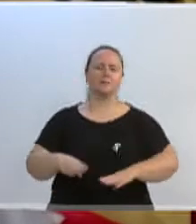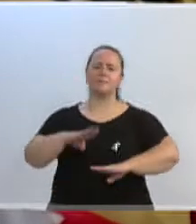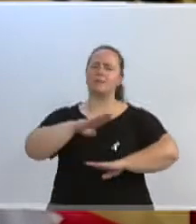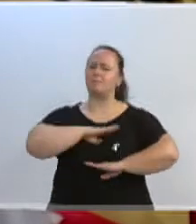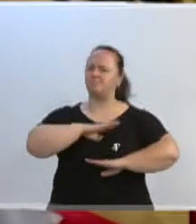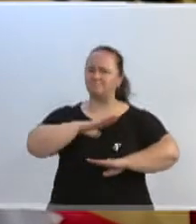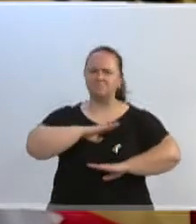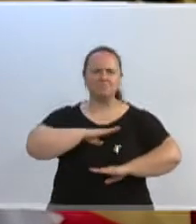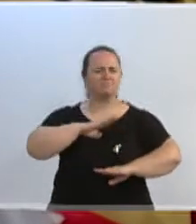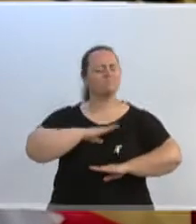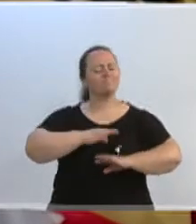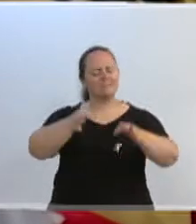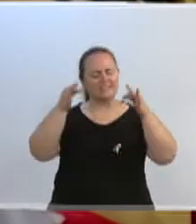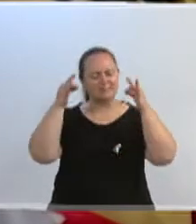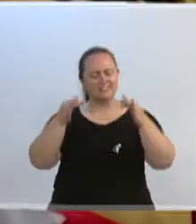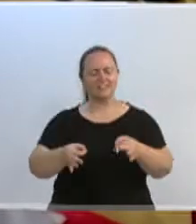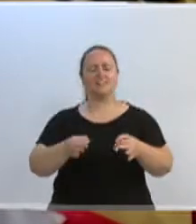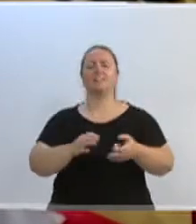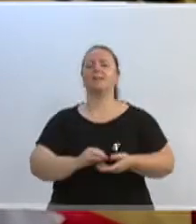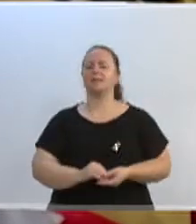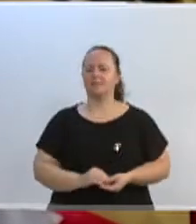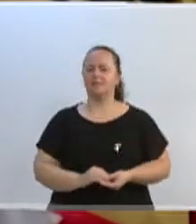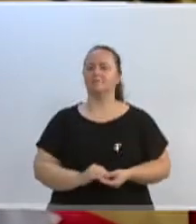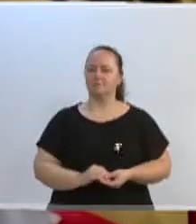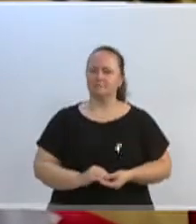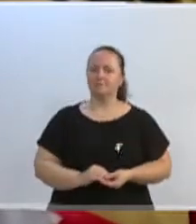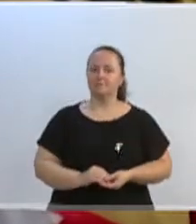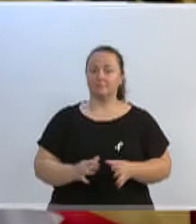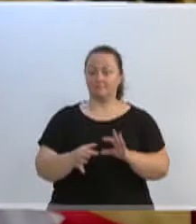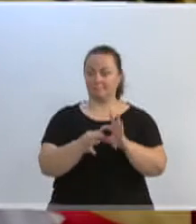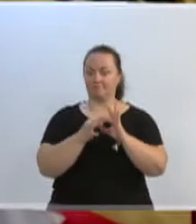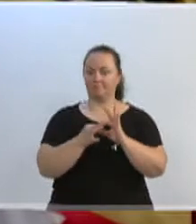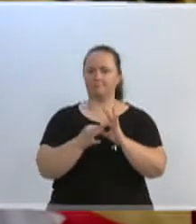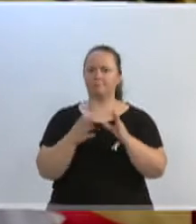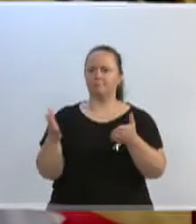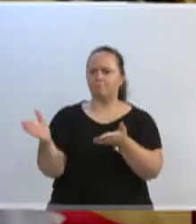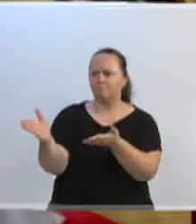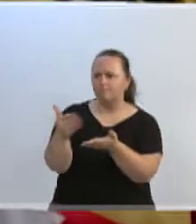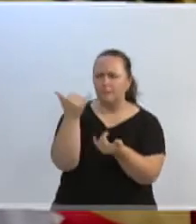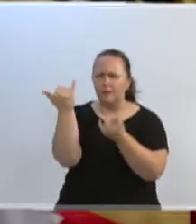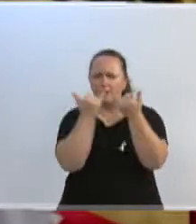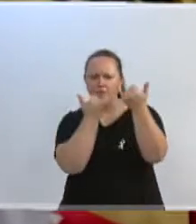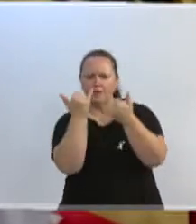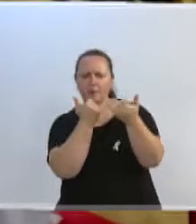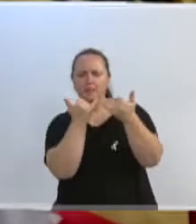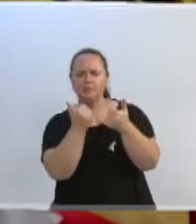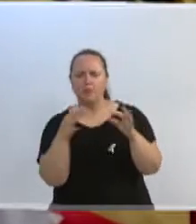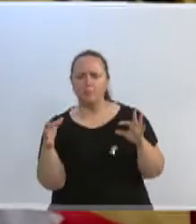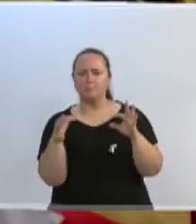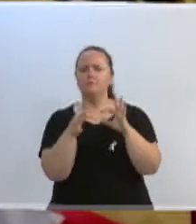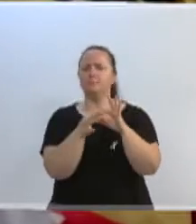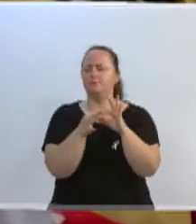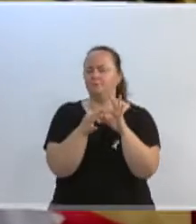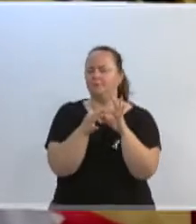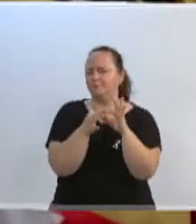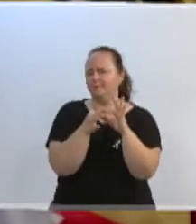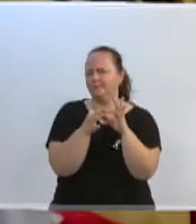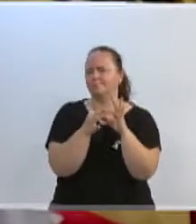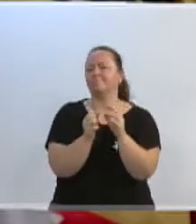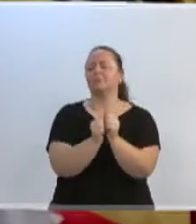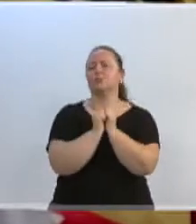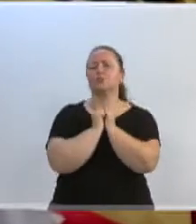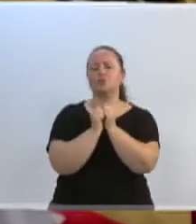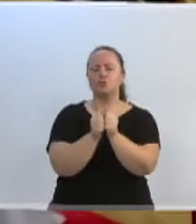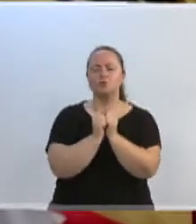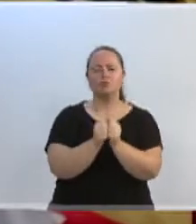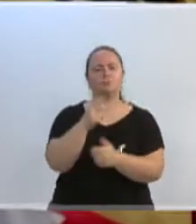e tenho certeza absoluta que agora sim, munidos de todas as informações, vamos sim buscar, junto com